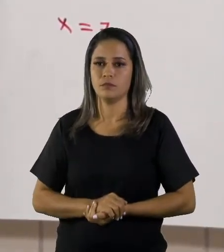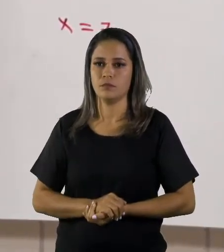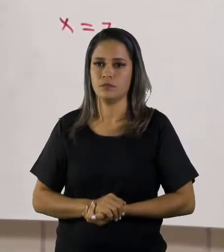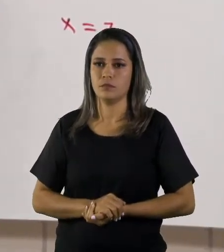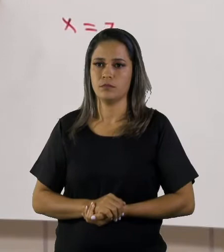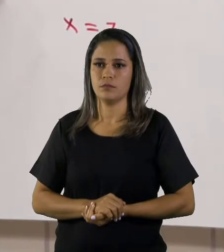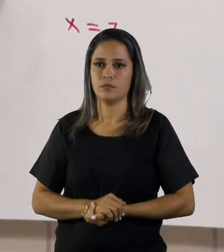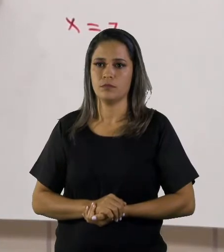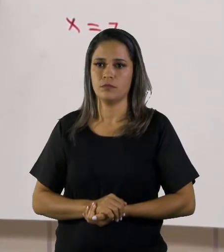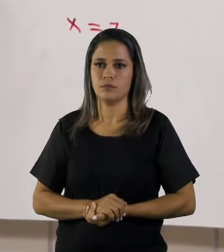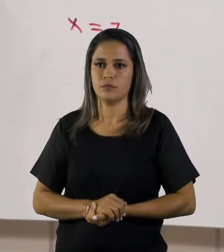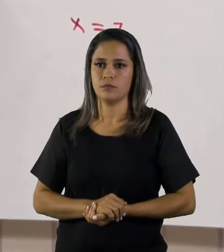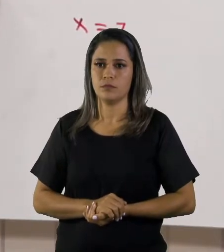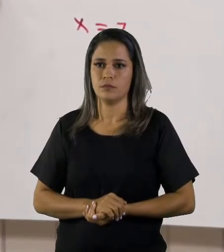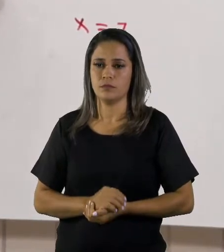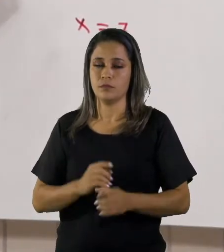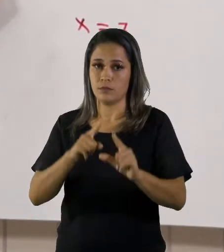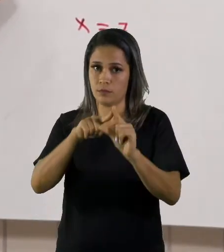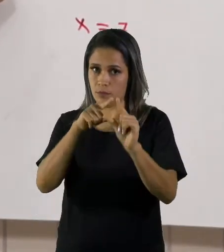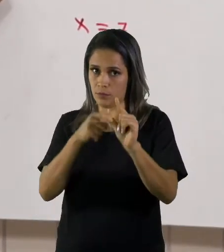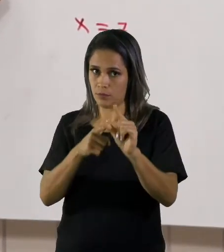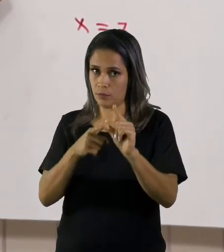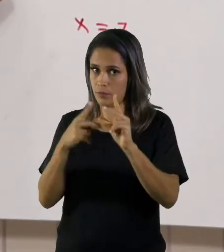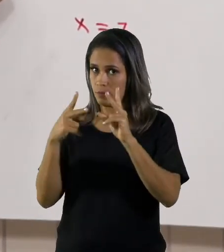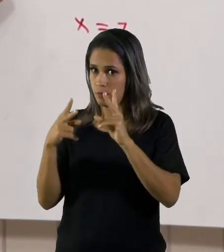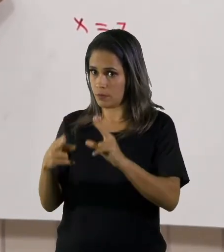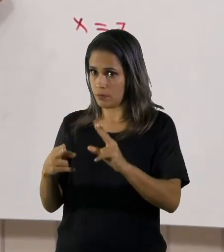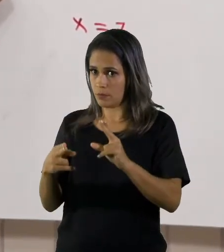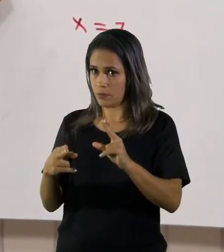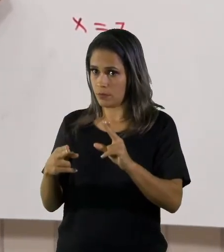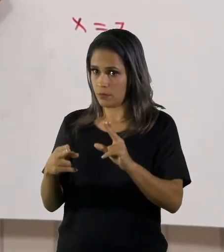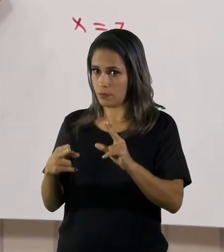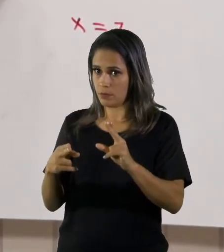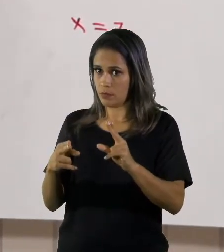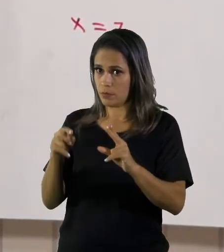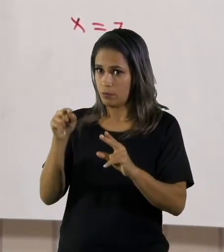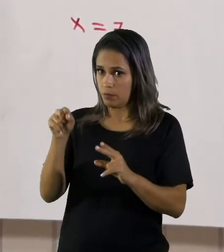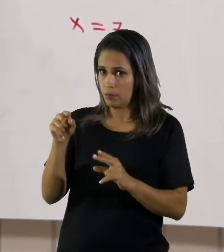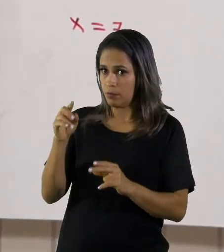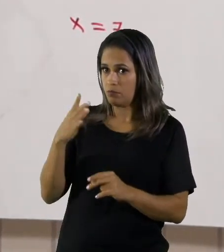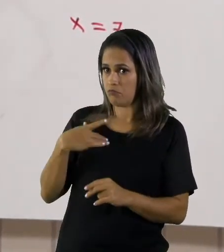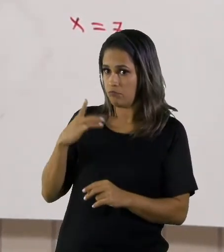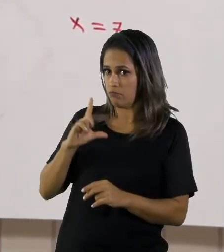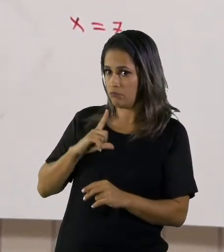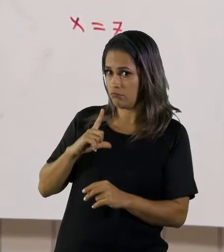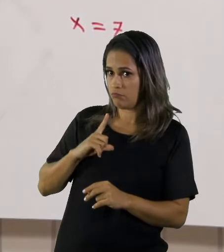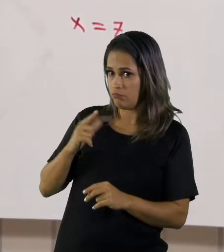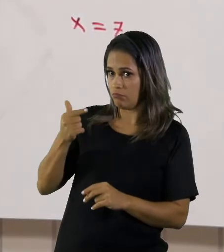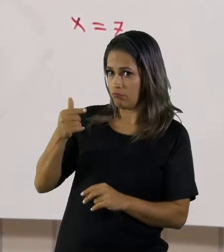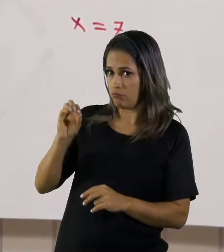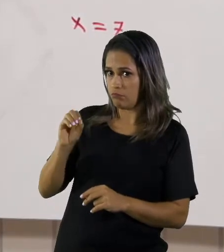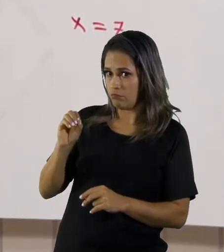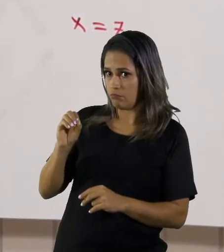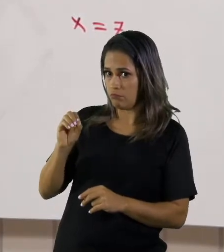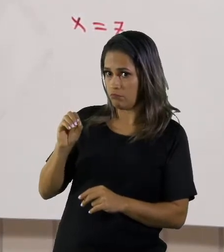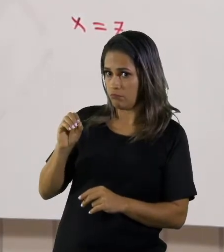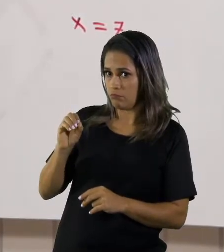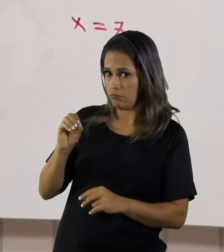Esse ângulo é igual a esse. Se esse eu descobrir que tem 70, por razões óbvias,